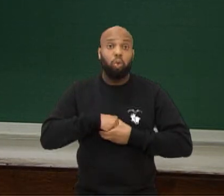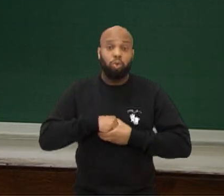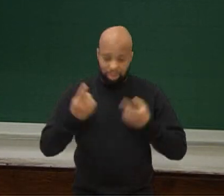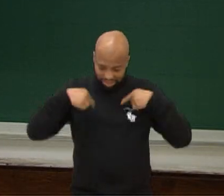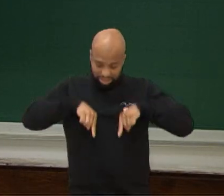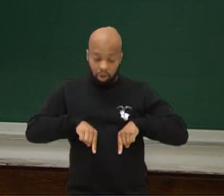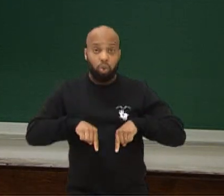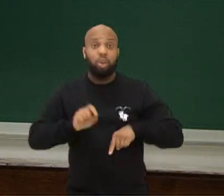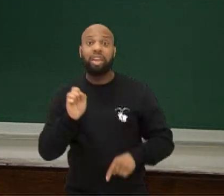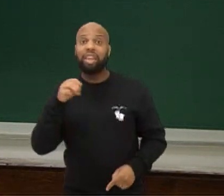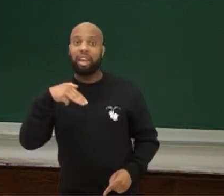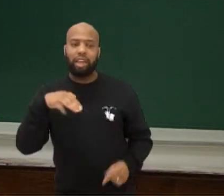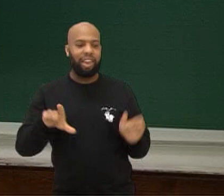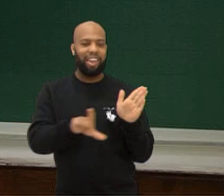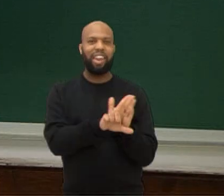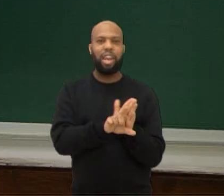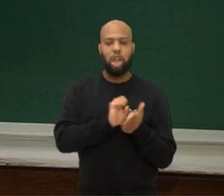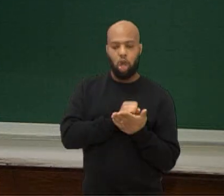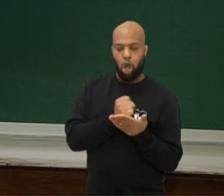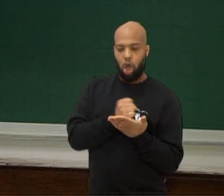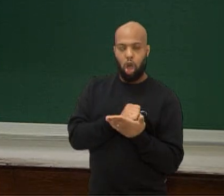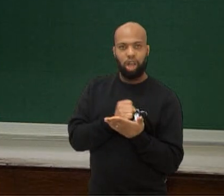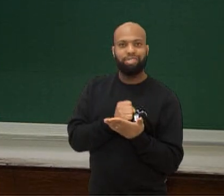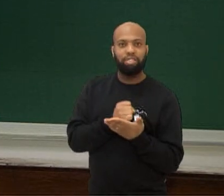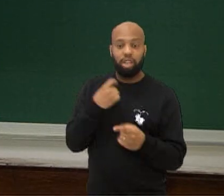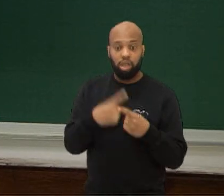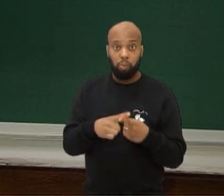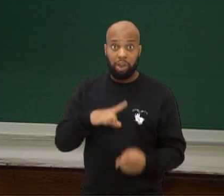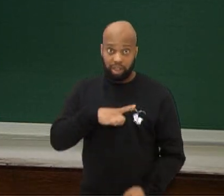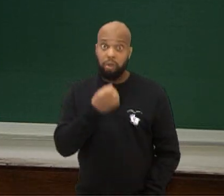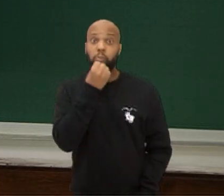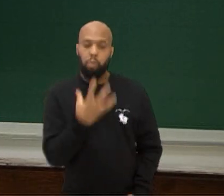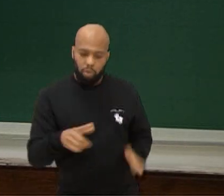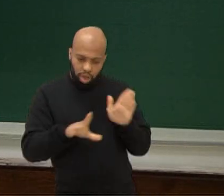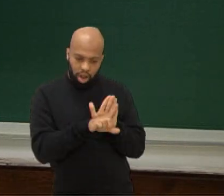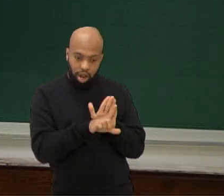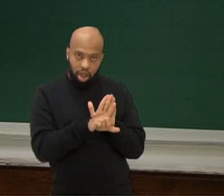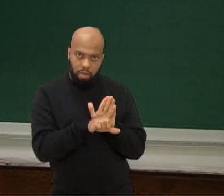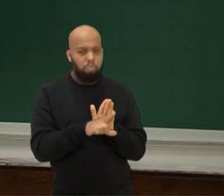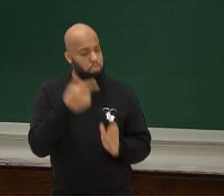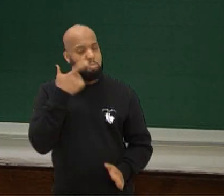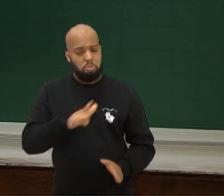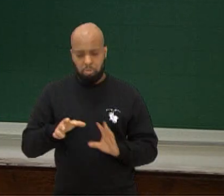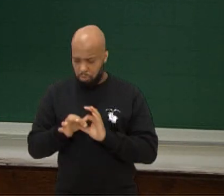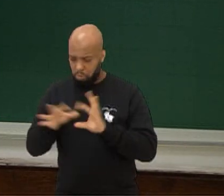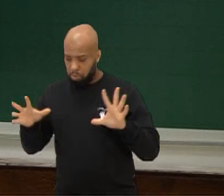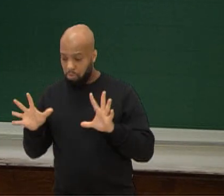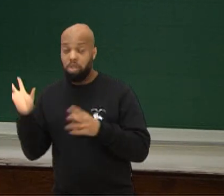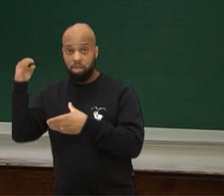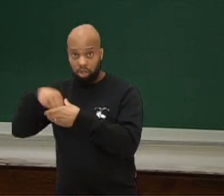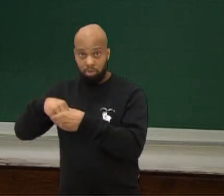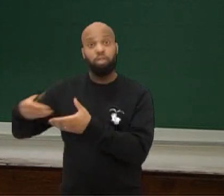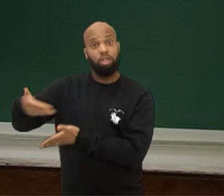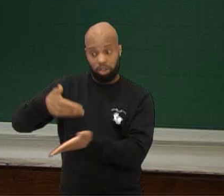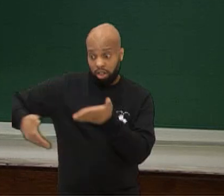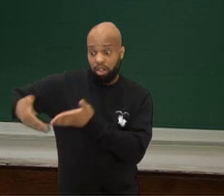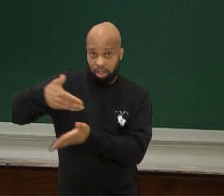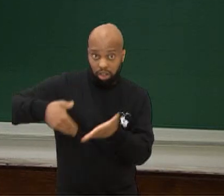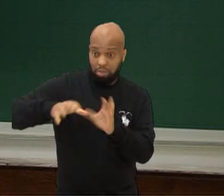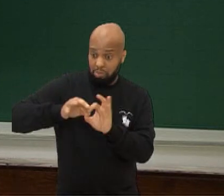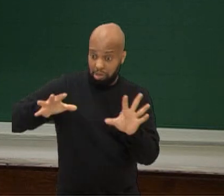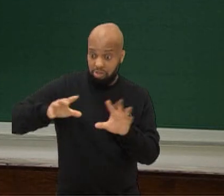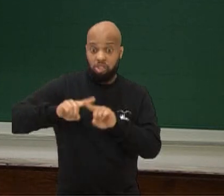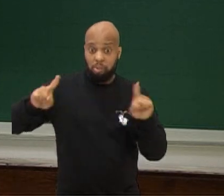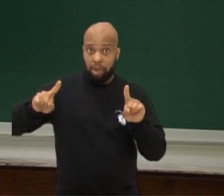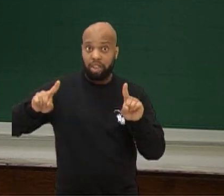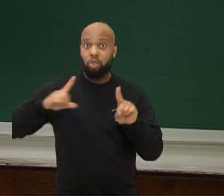lei. Então, se eu tenho boas leis, eu consigo ser livre dentro do âmbito da convivência e eu posso ter